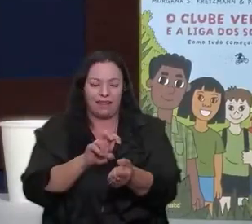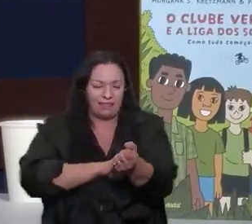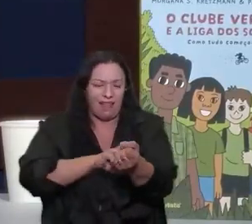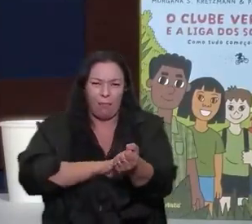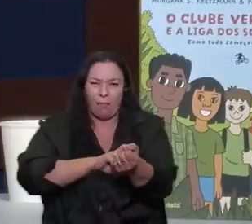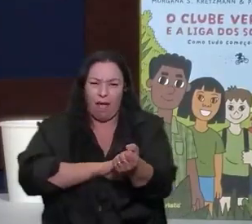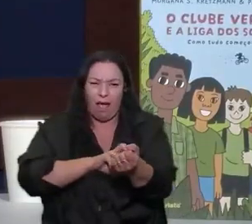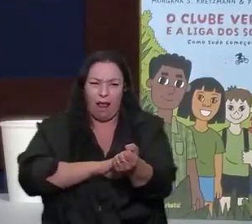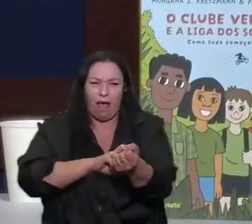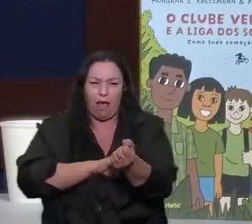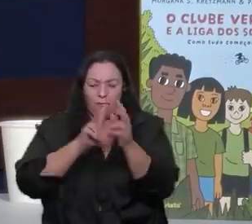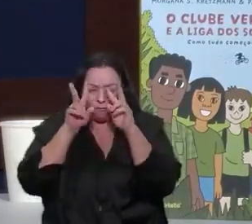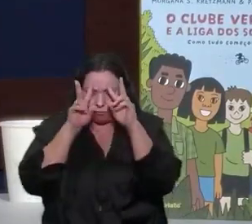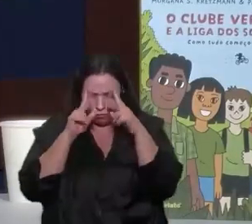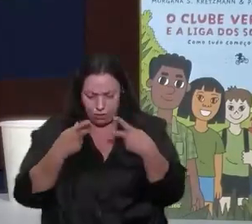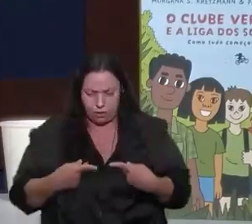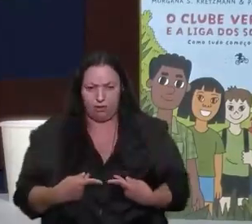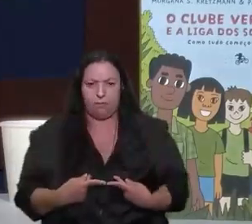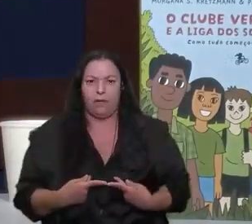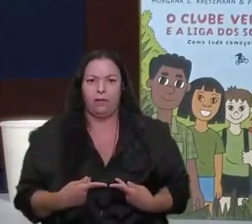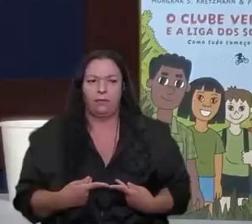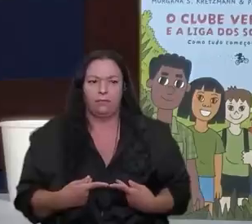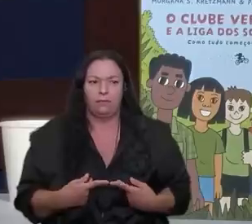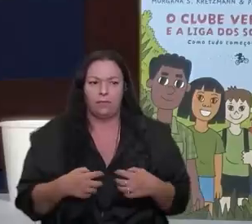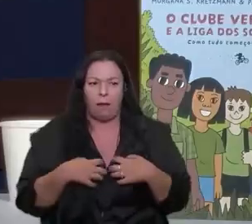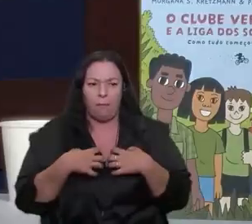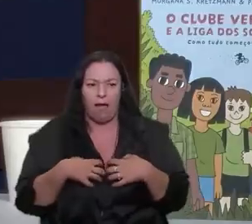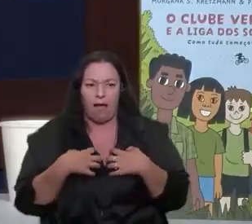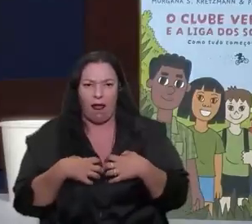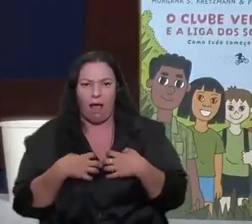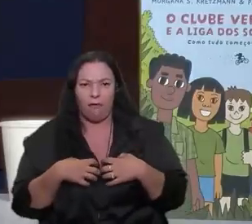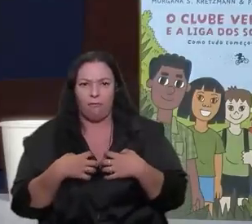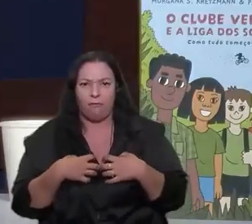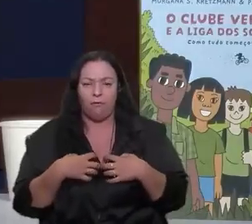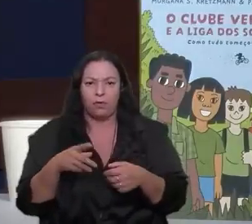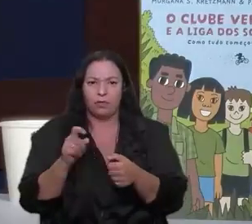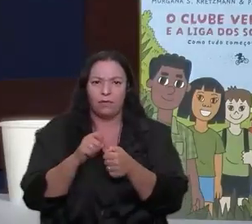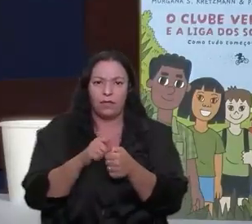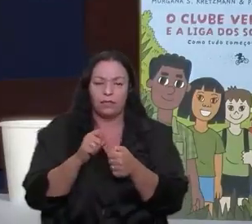seres humanos, o quanto ele está revoltado com o que estão fazendo com